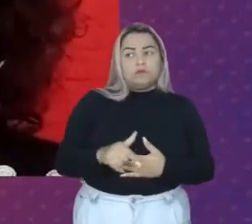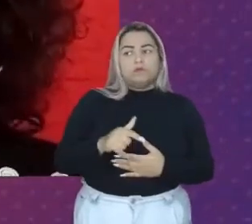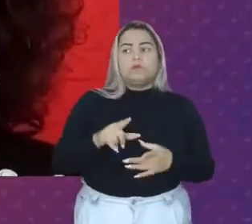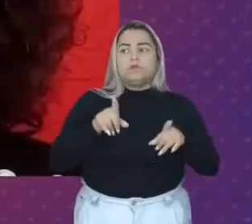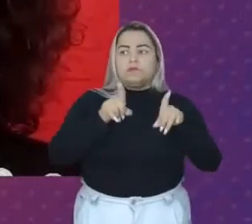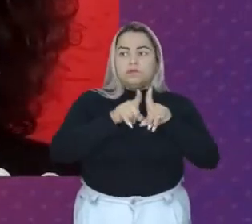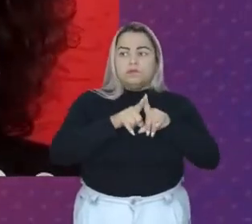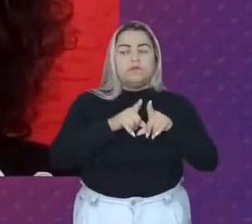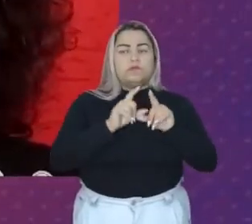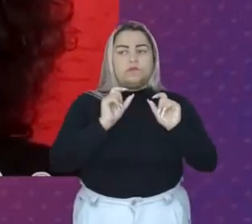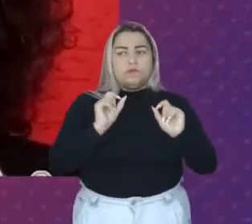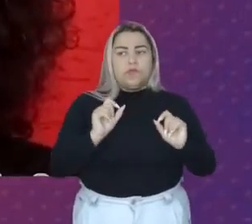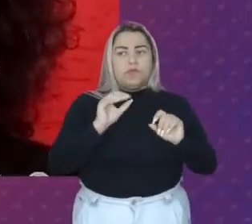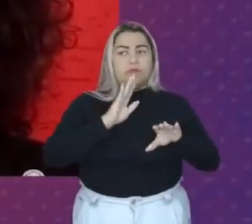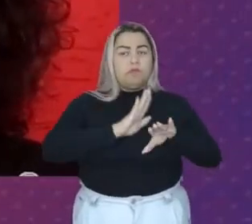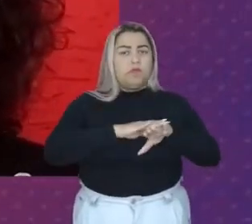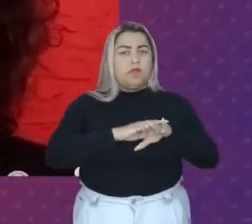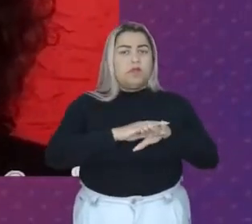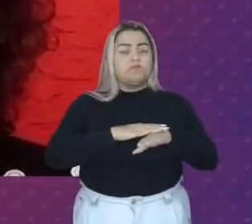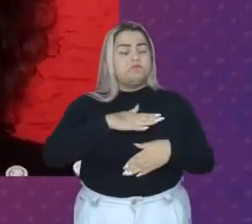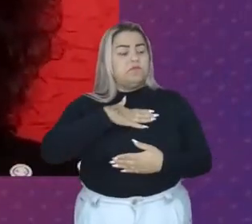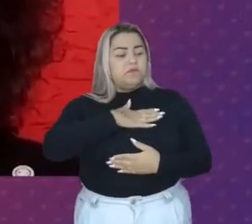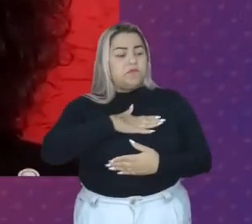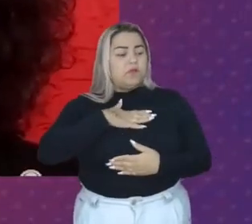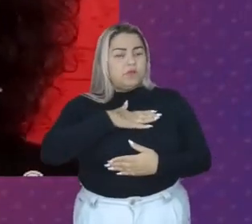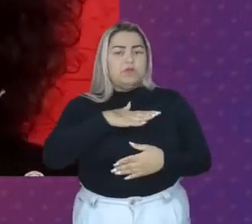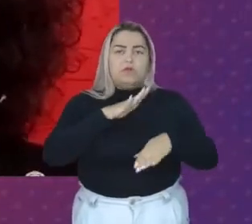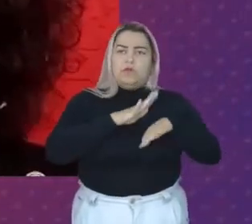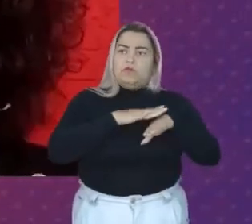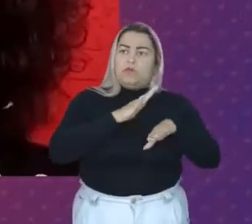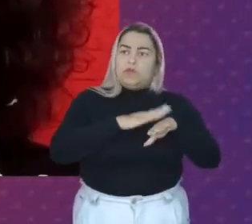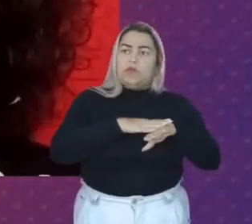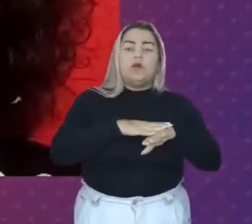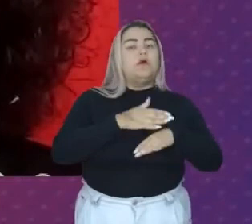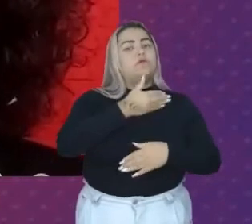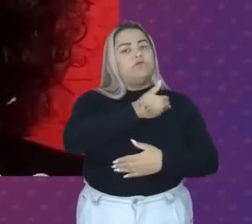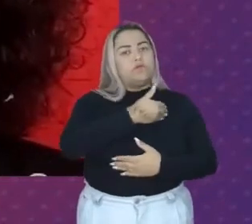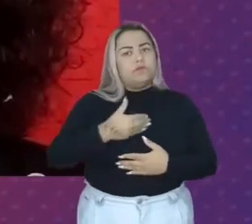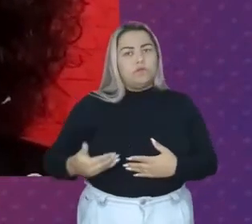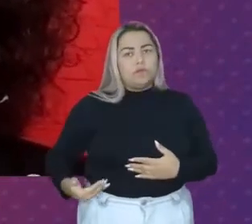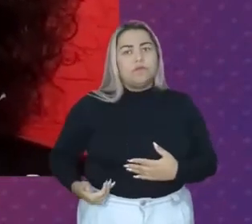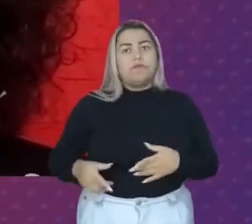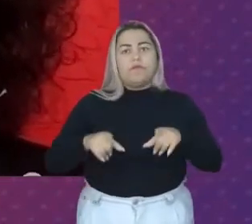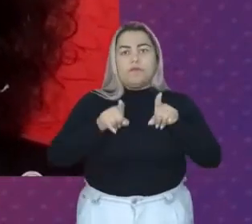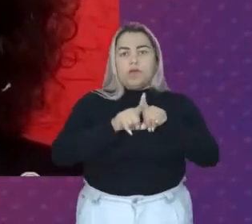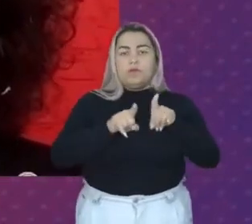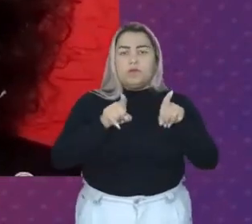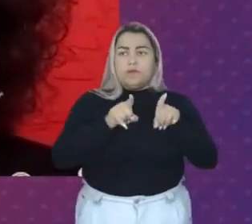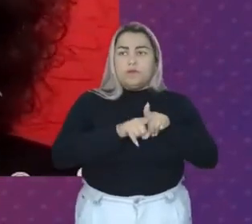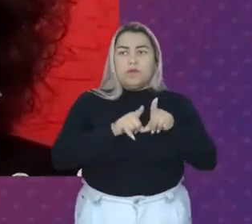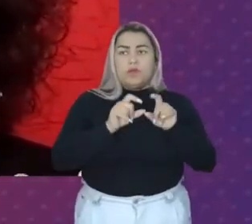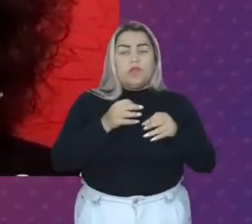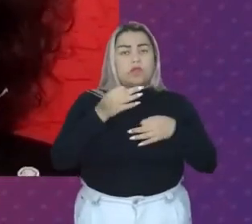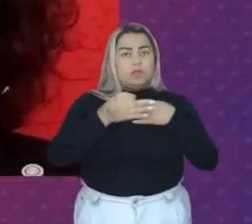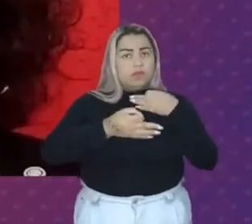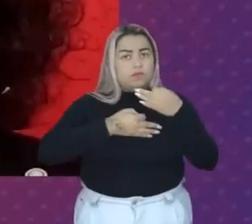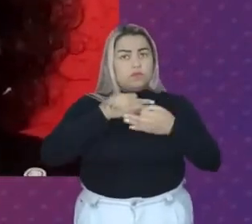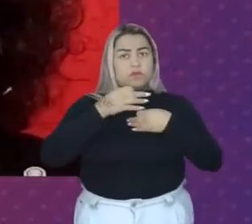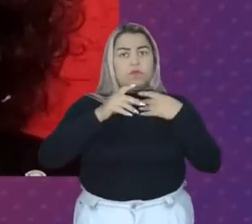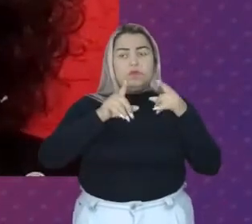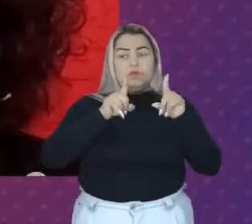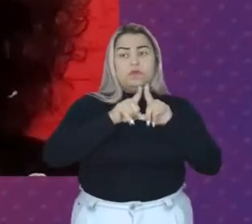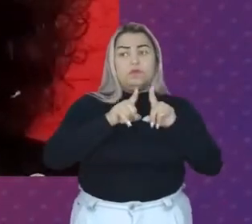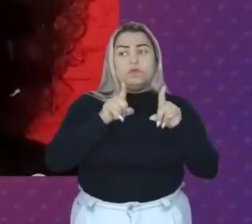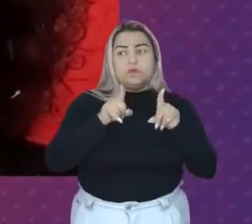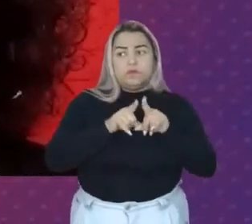forma mais branda, que agrada mais a governos e empregadores, é a recomendação. No